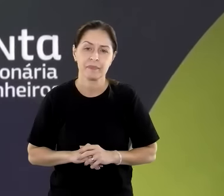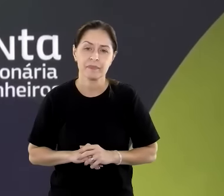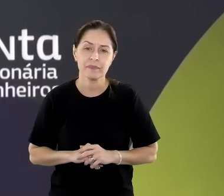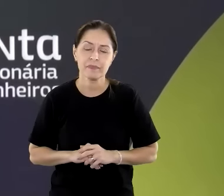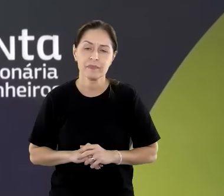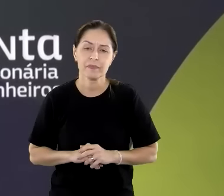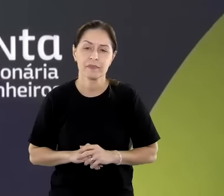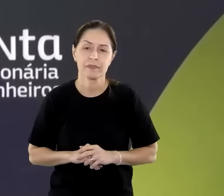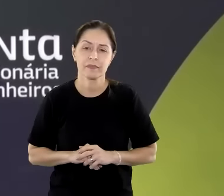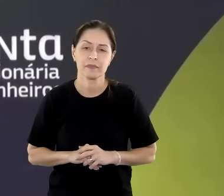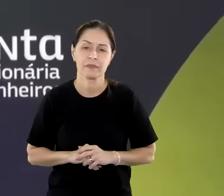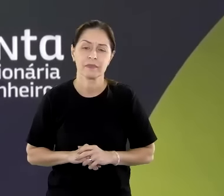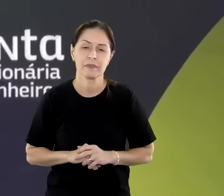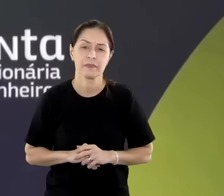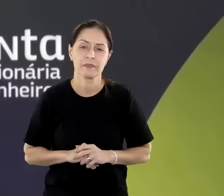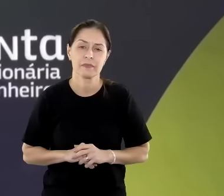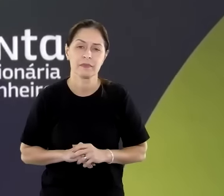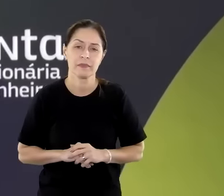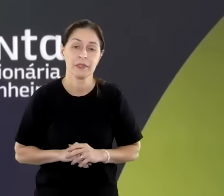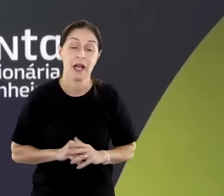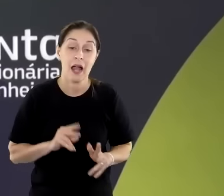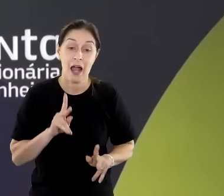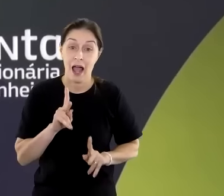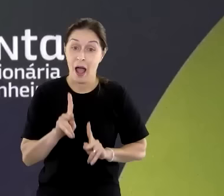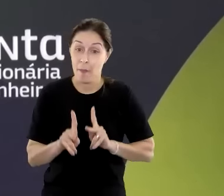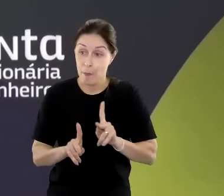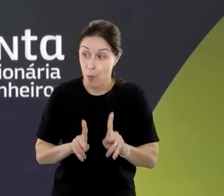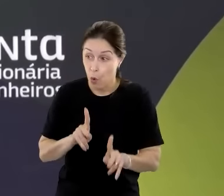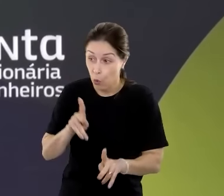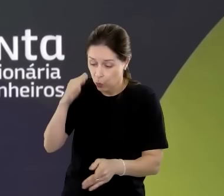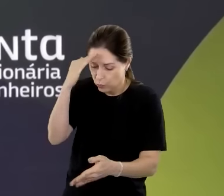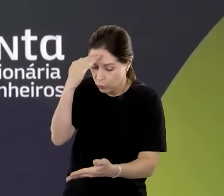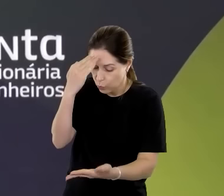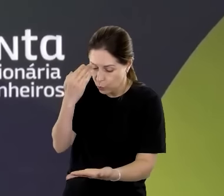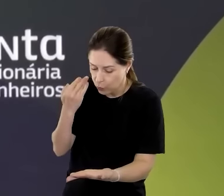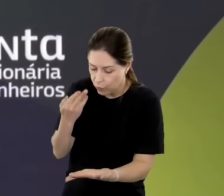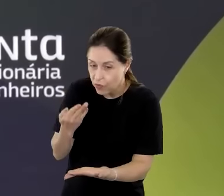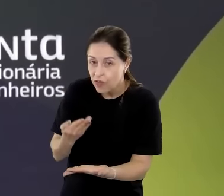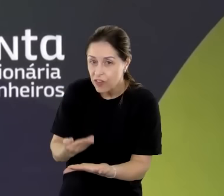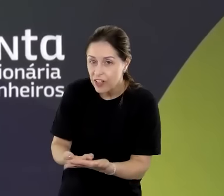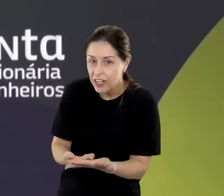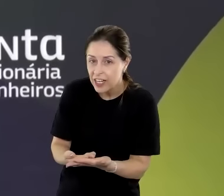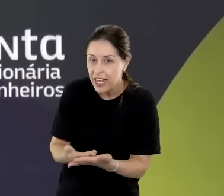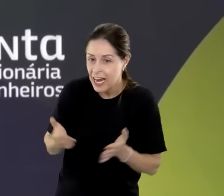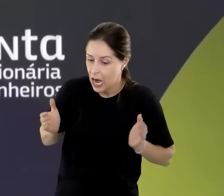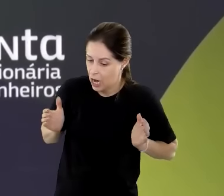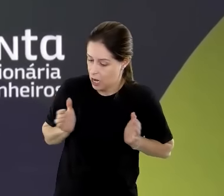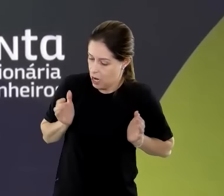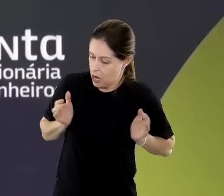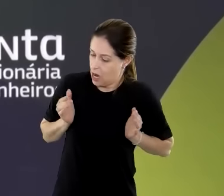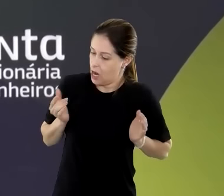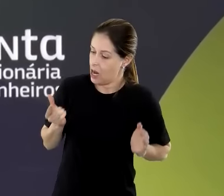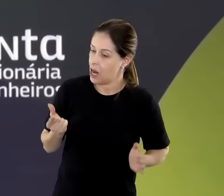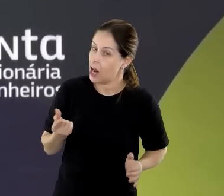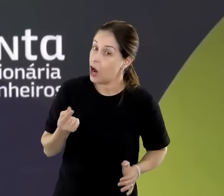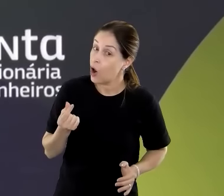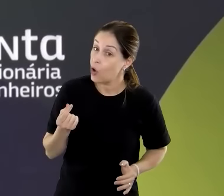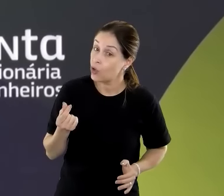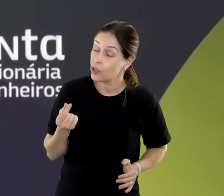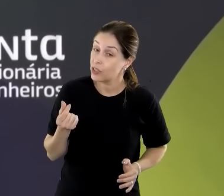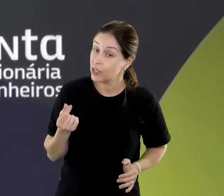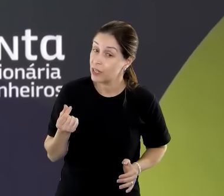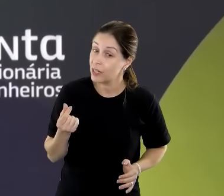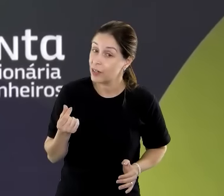Aqueles que confiam no dinheiro, tem muito, e acham que tendo dinheiro eles tudo resolvem.